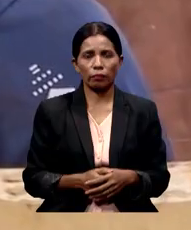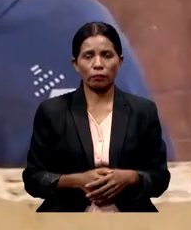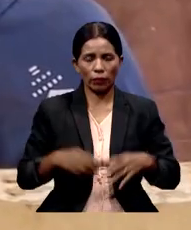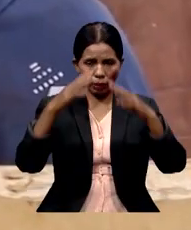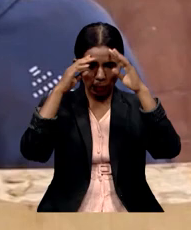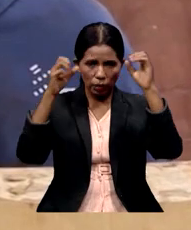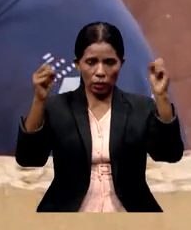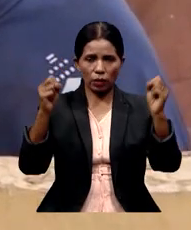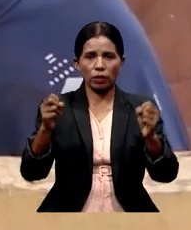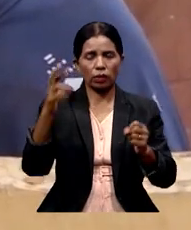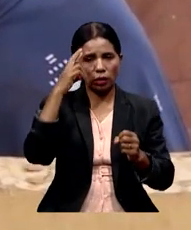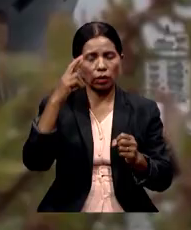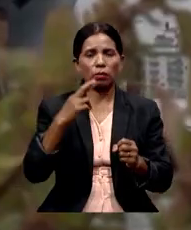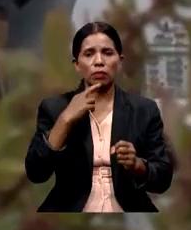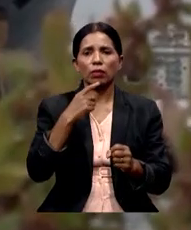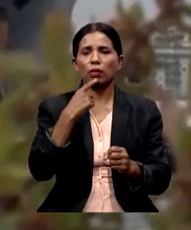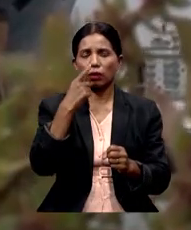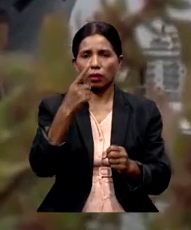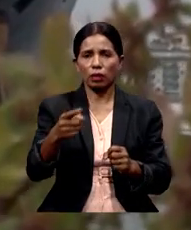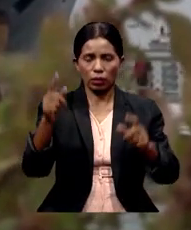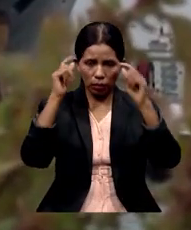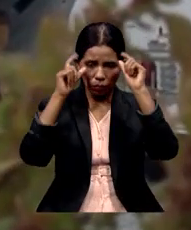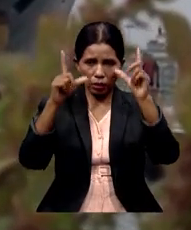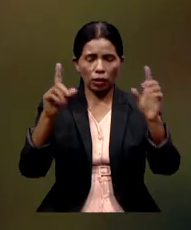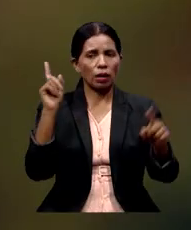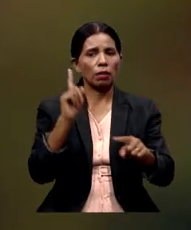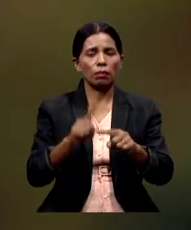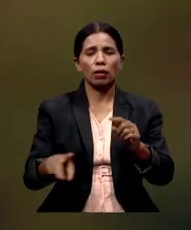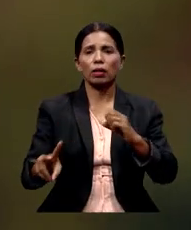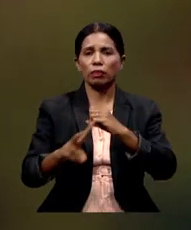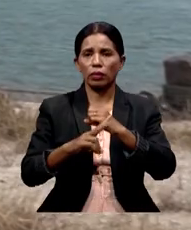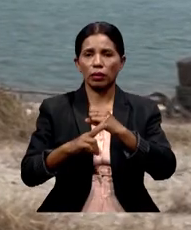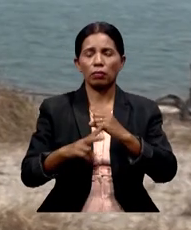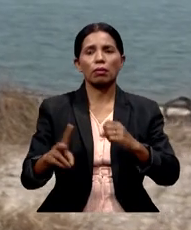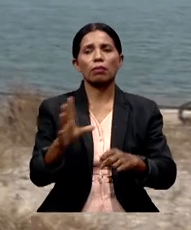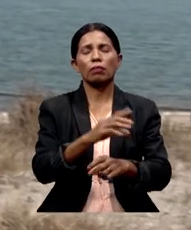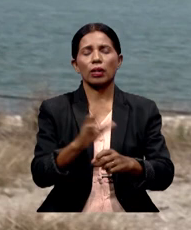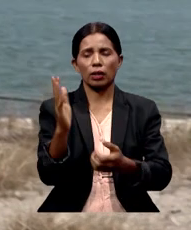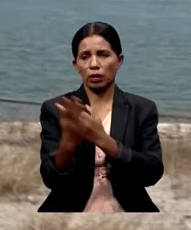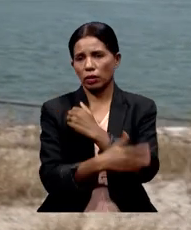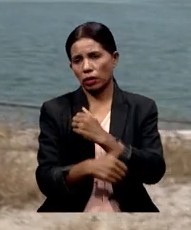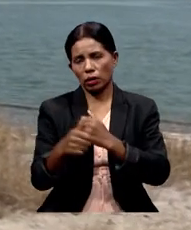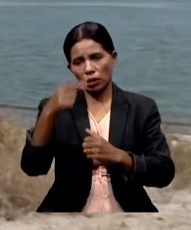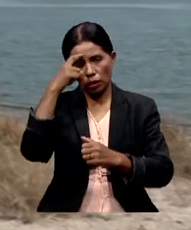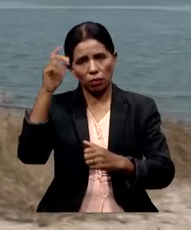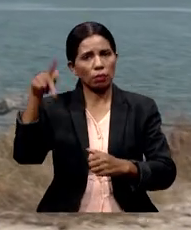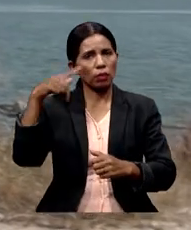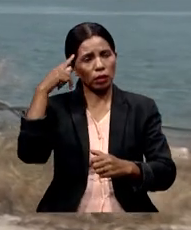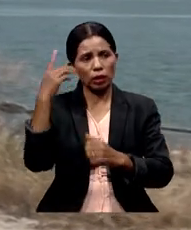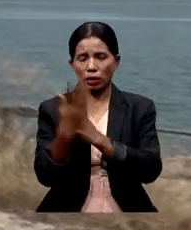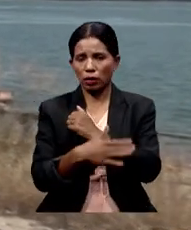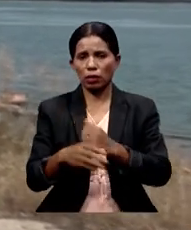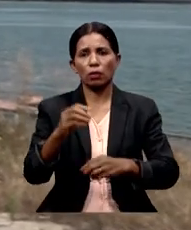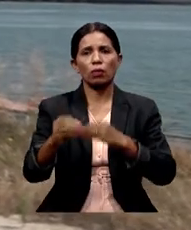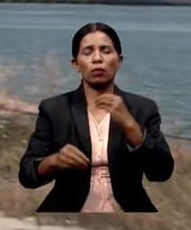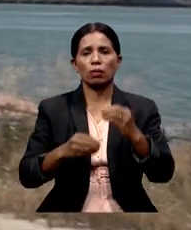Presidente Republika José Ramos Horta Hateten, Timor Leste, labele sa vítima ba nação seluk, tambadei tentação política e herailaran, liliu kona